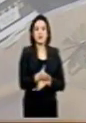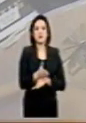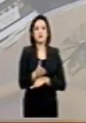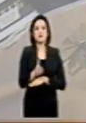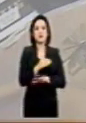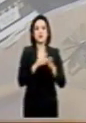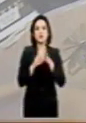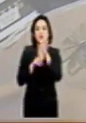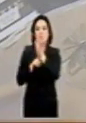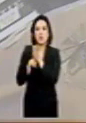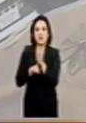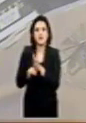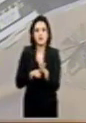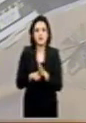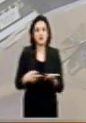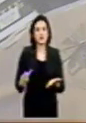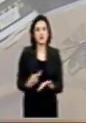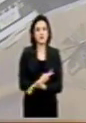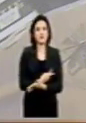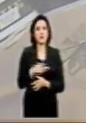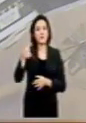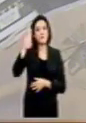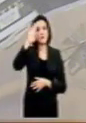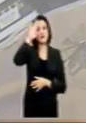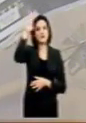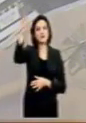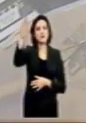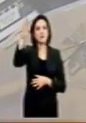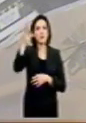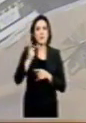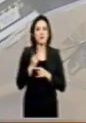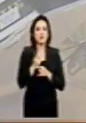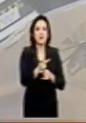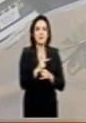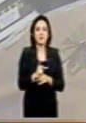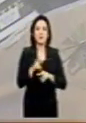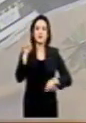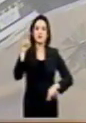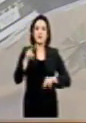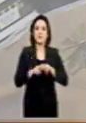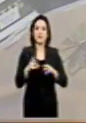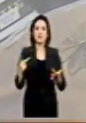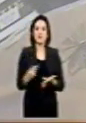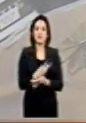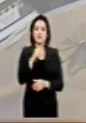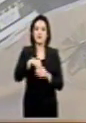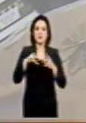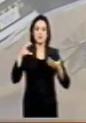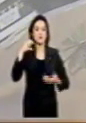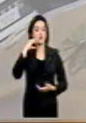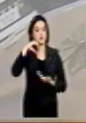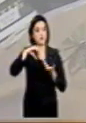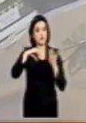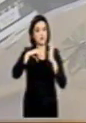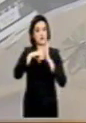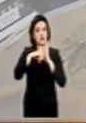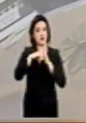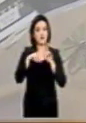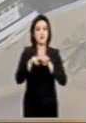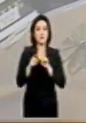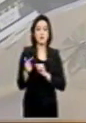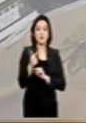efeito, especialmente no que concerne a busca e apreensão realizada no Senado Federal e demais atos praticados pelo